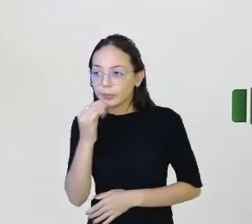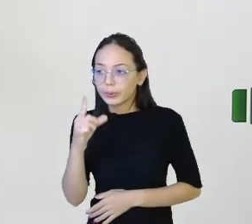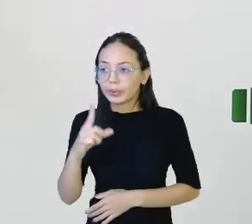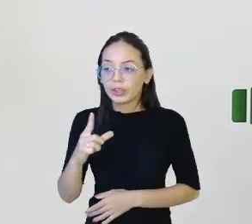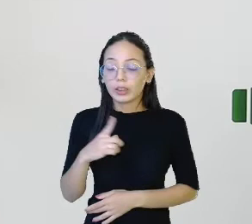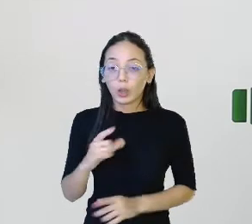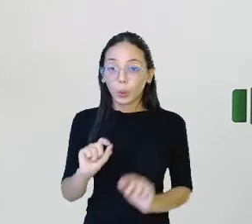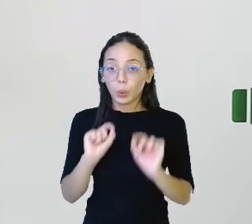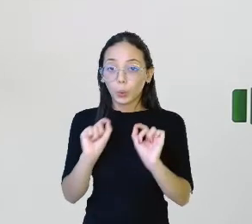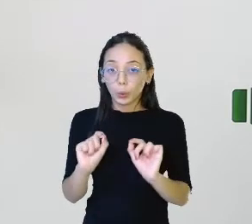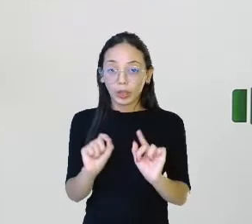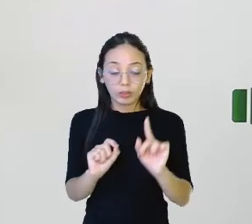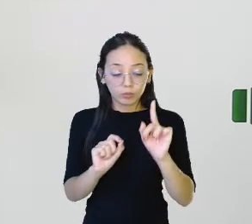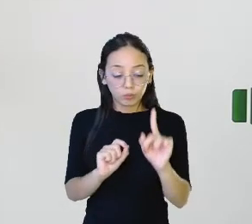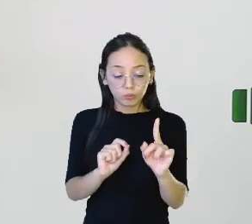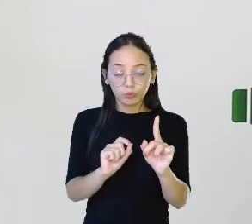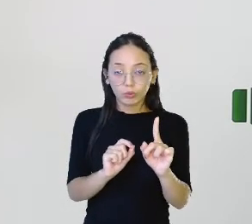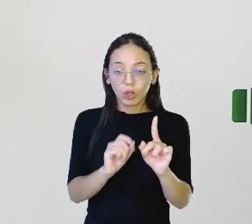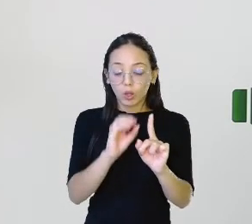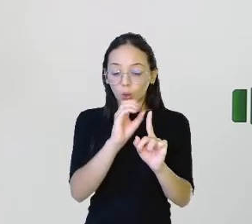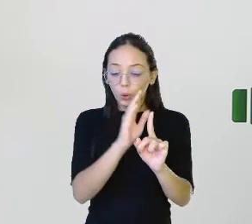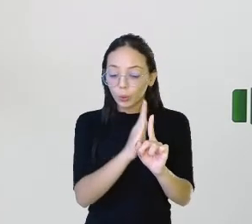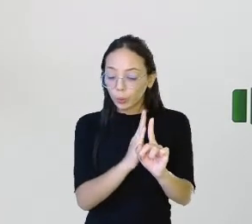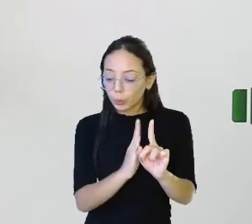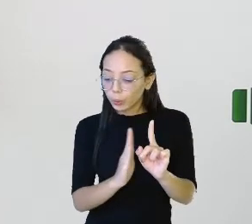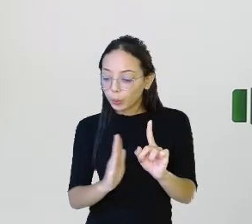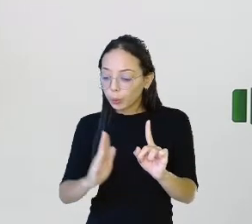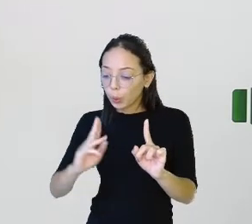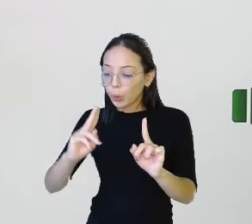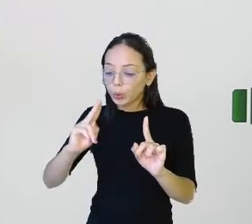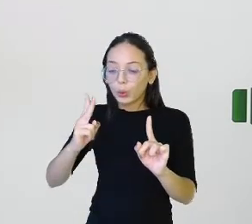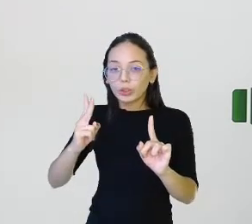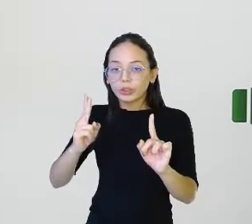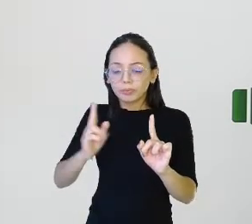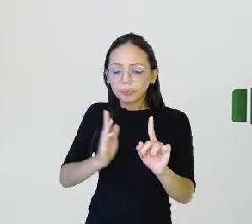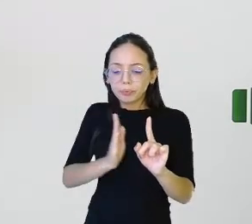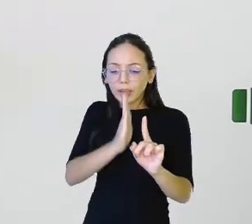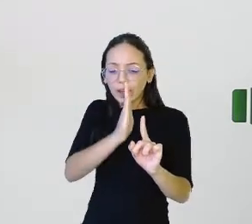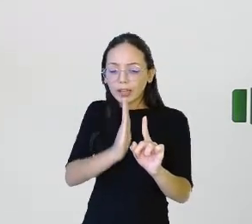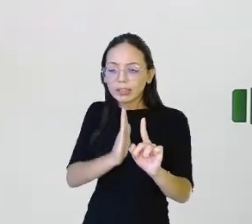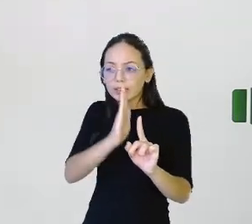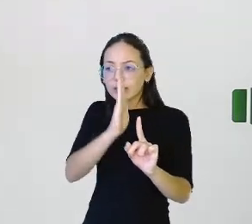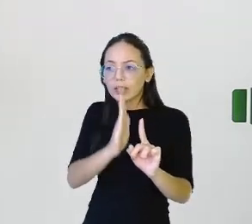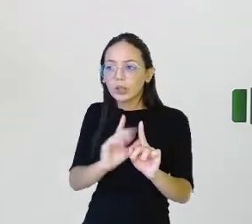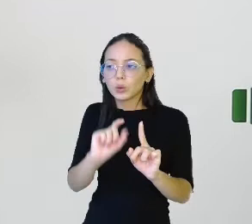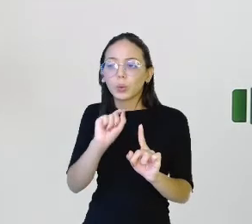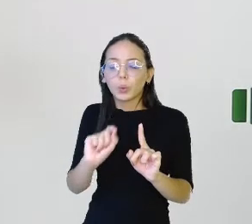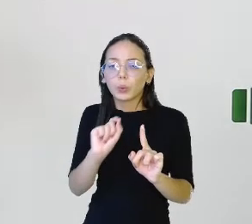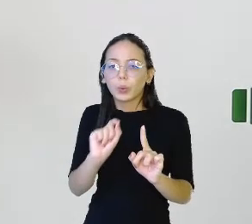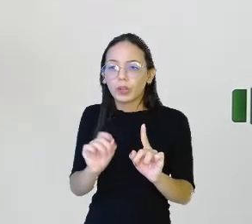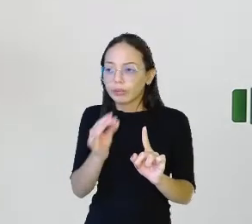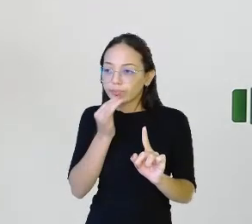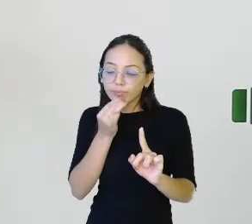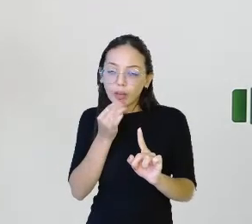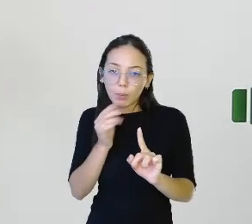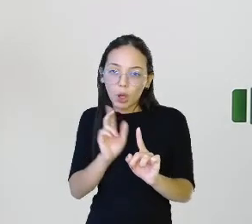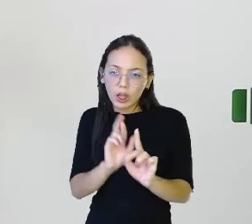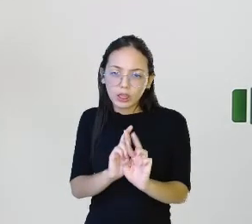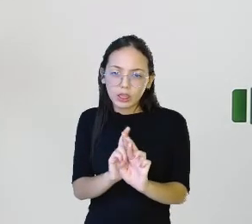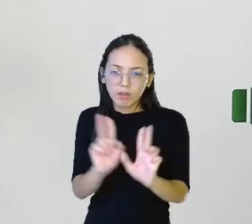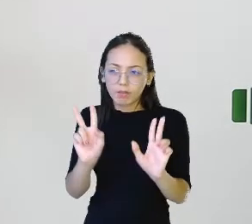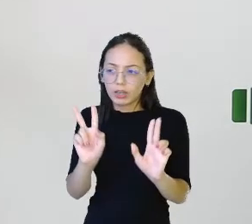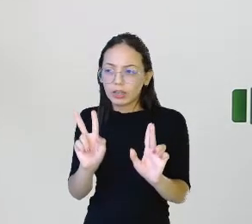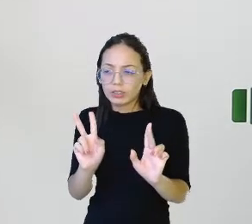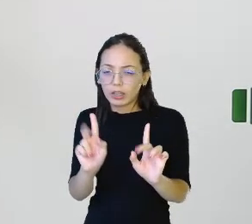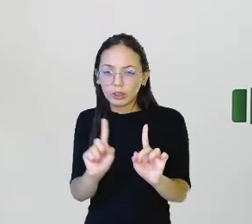a minha unidade no meio, né? Nesse caso, eu não pedi a diferença, por exemplo, de